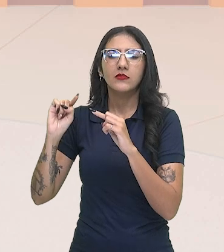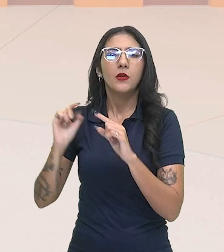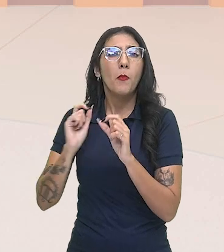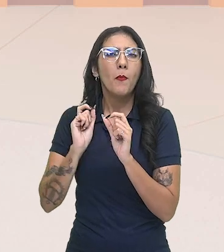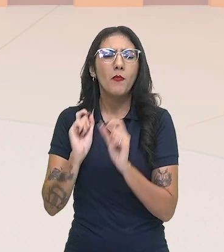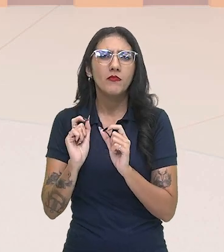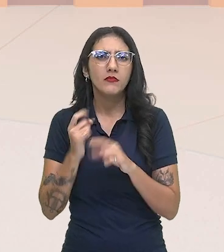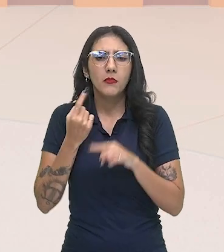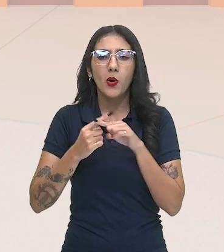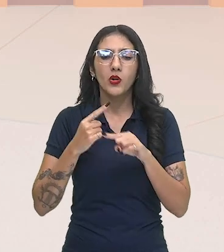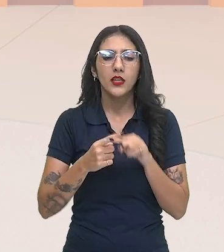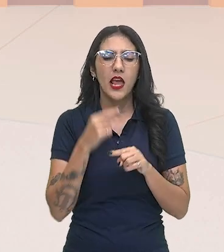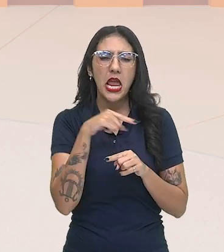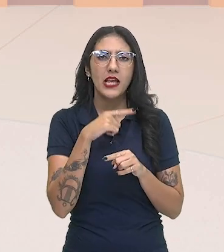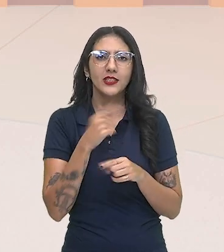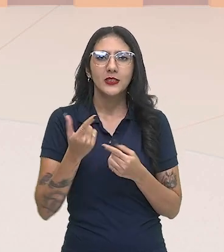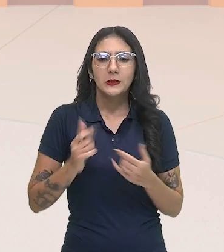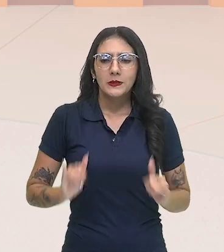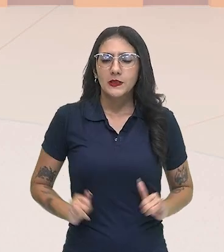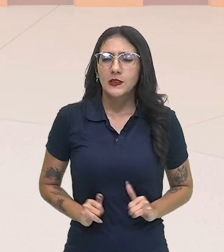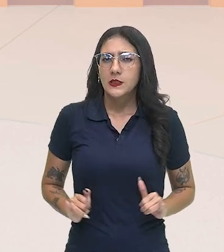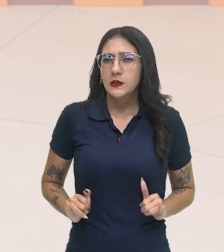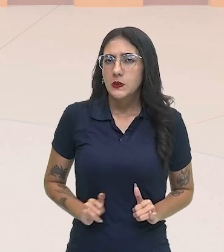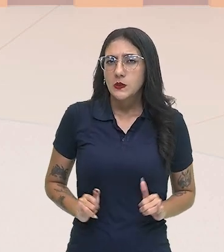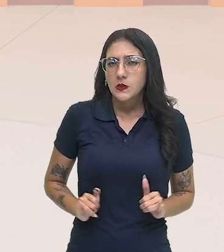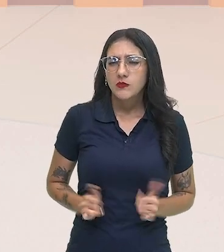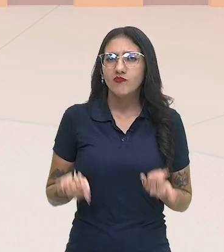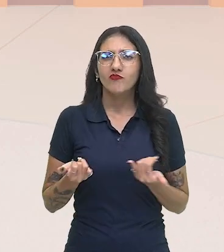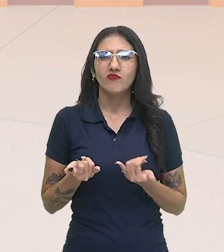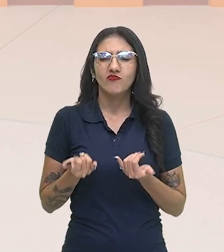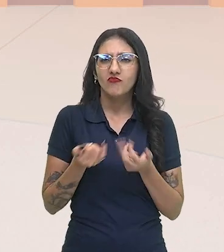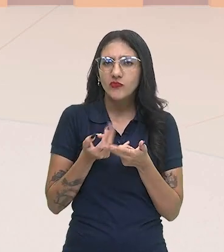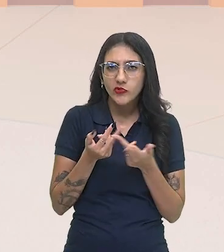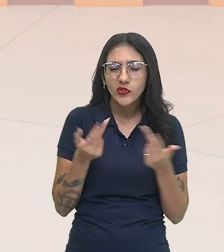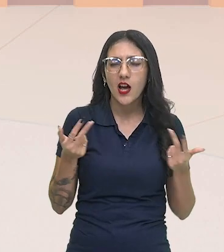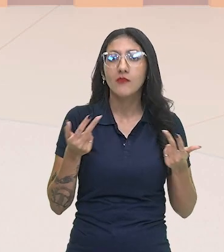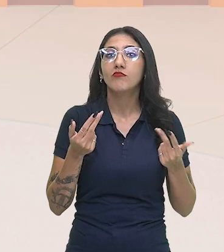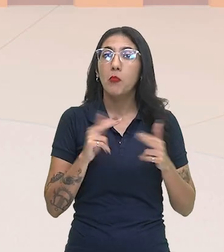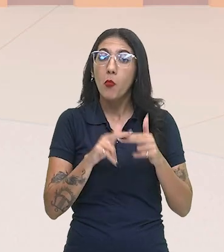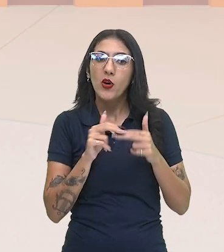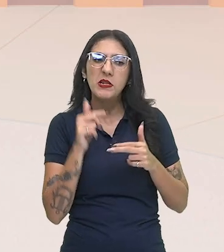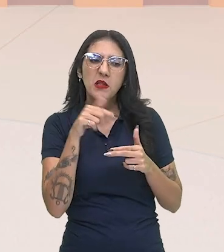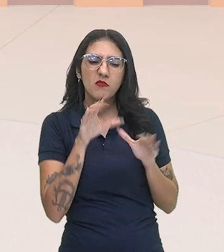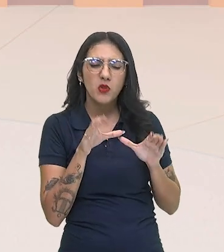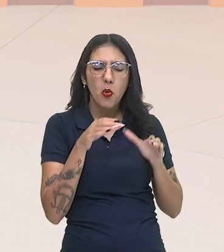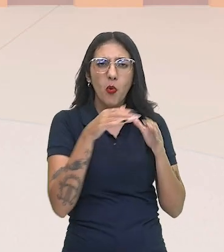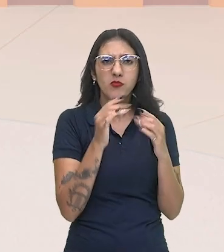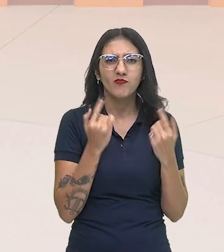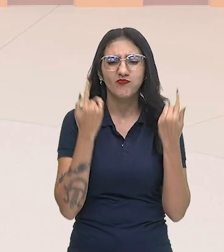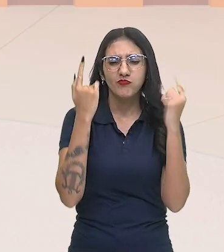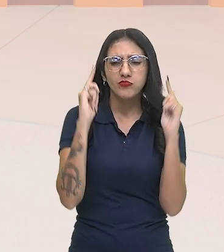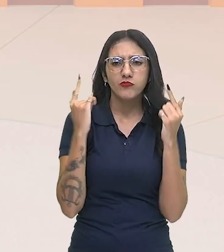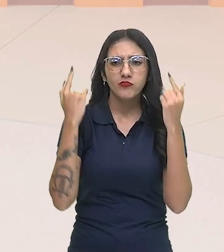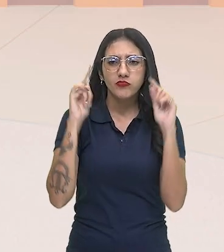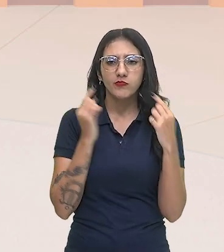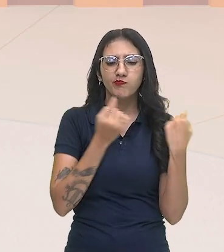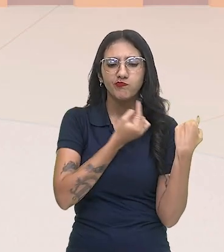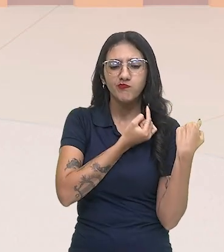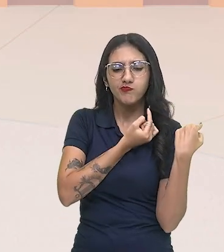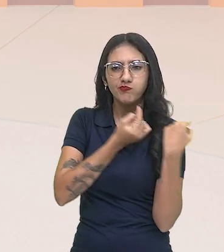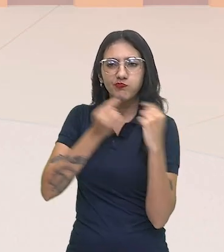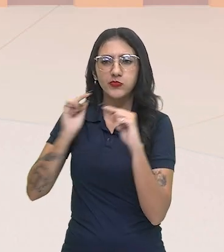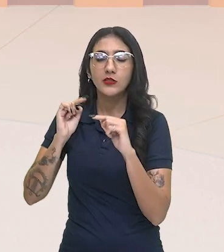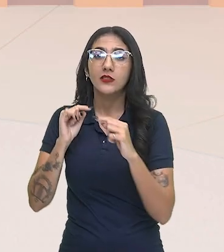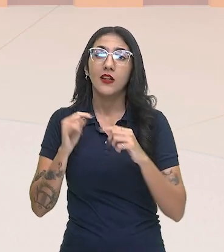miséria a qual estavam submetidos. Foi aí que eles se revoltaram e teve esse movimento que